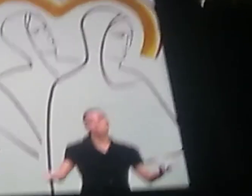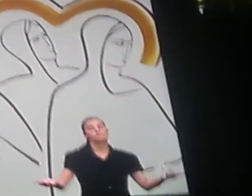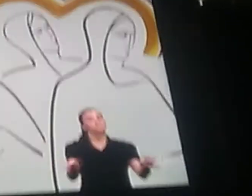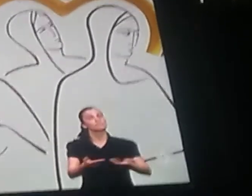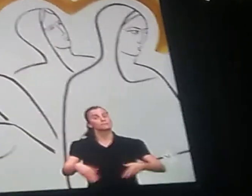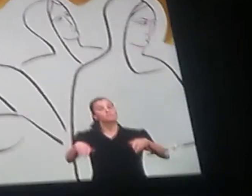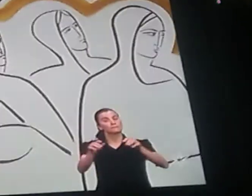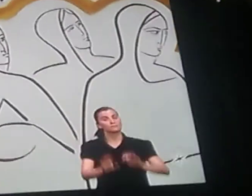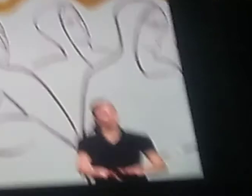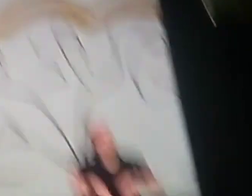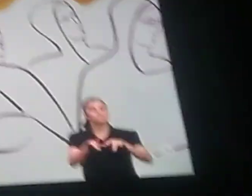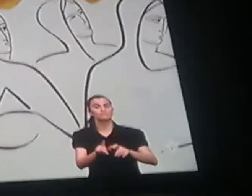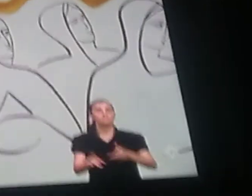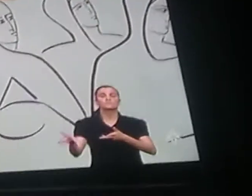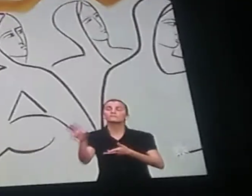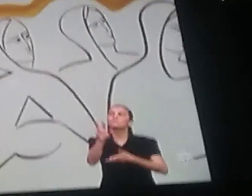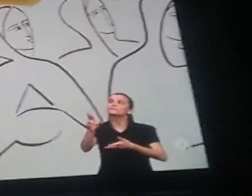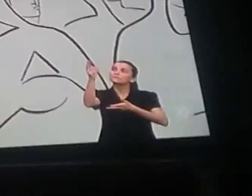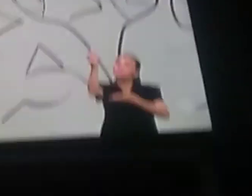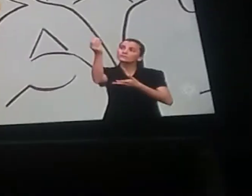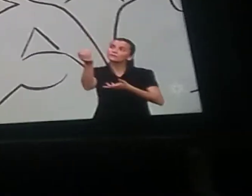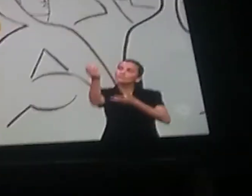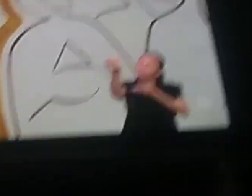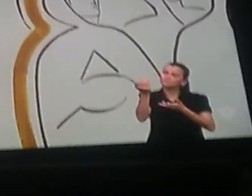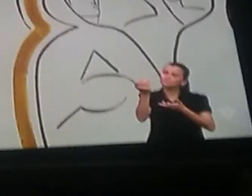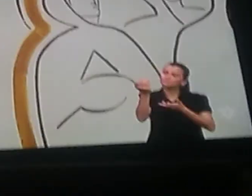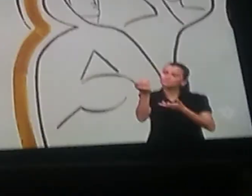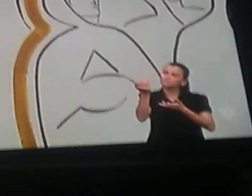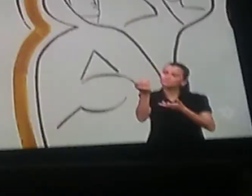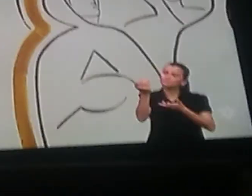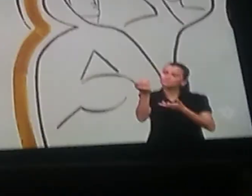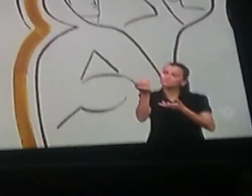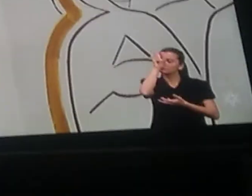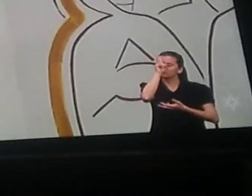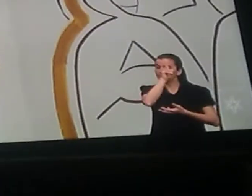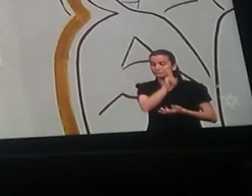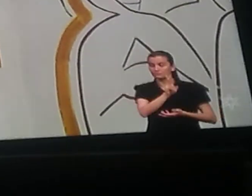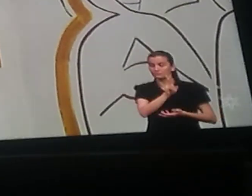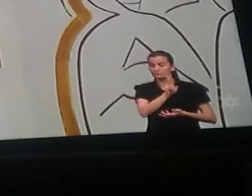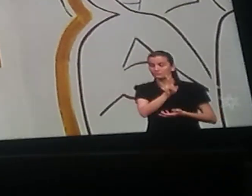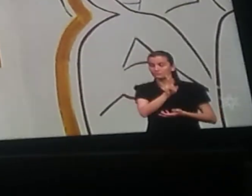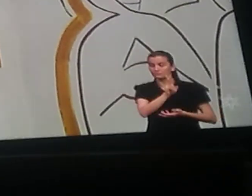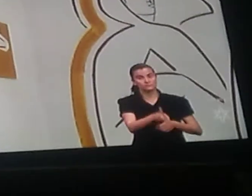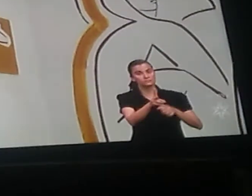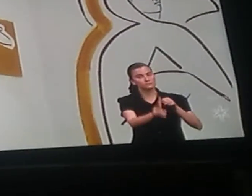Deus. Não fecheis corações com medo.